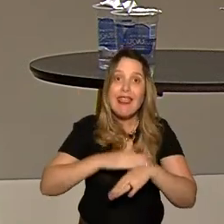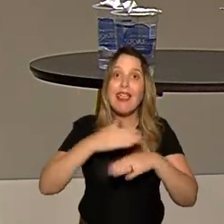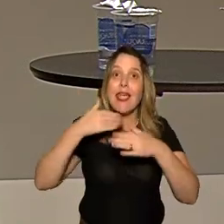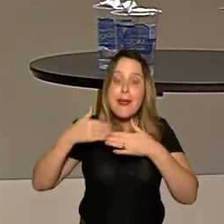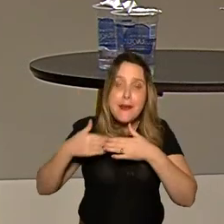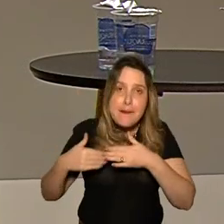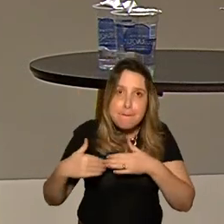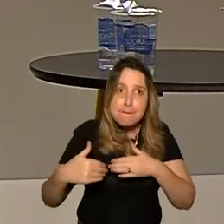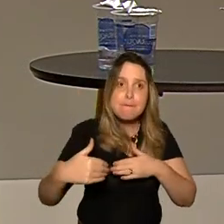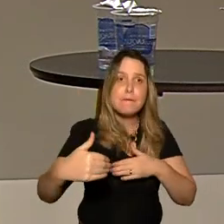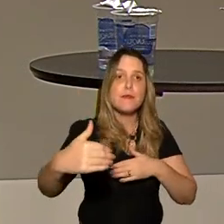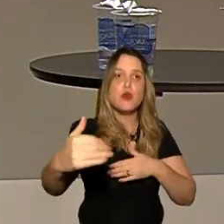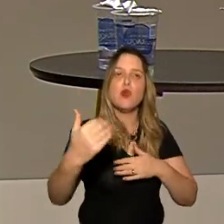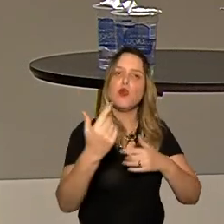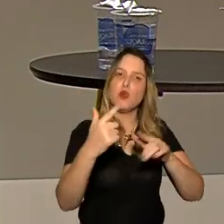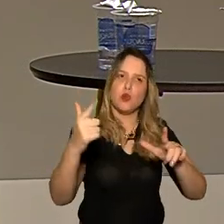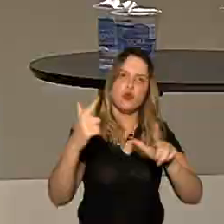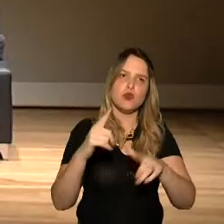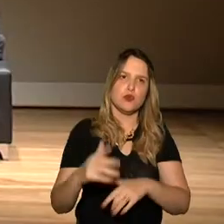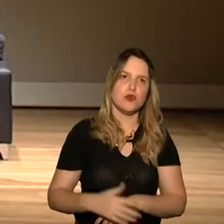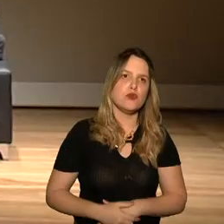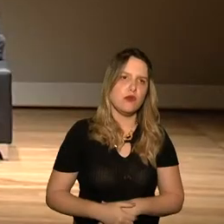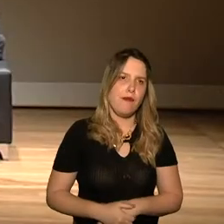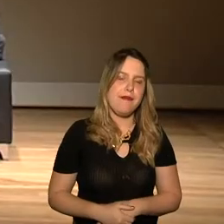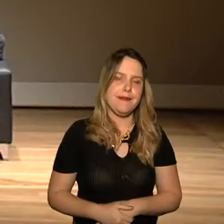essa é uma preocupação plausível